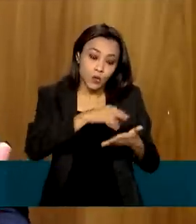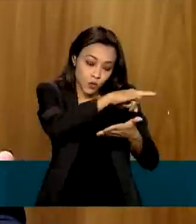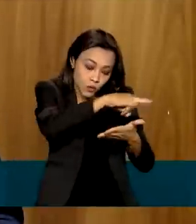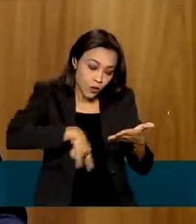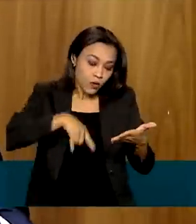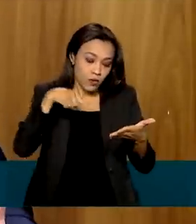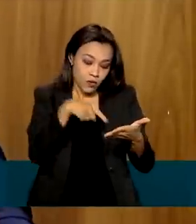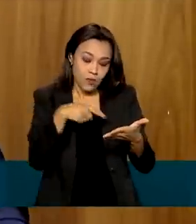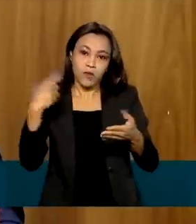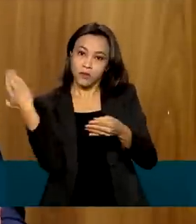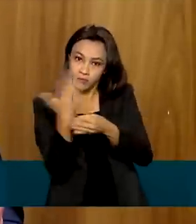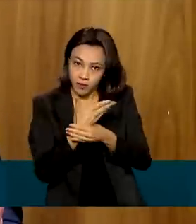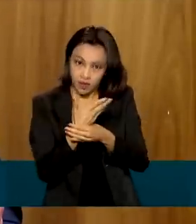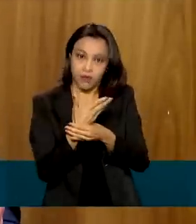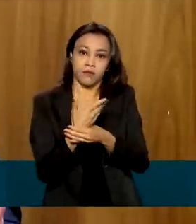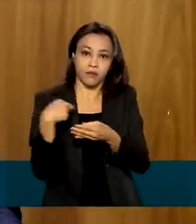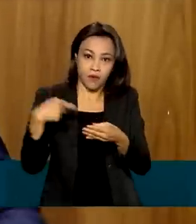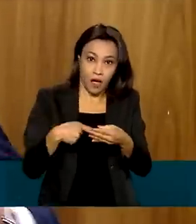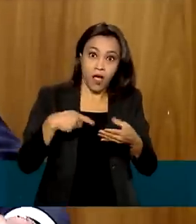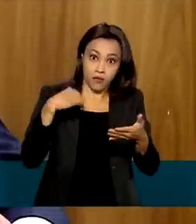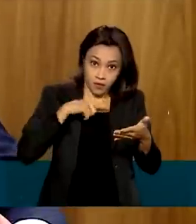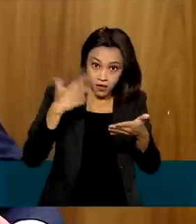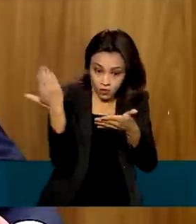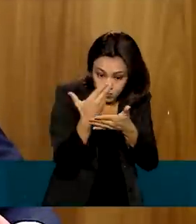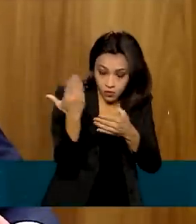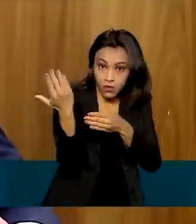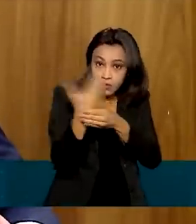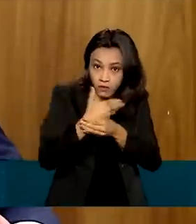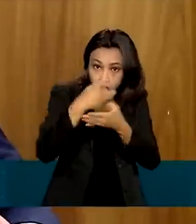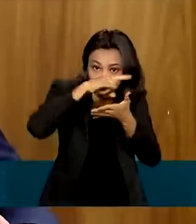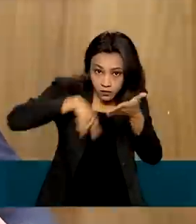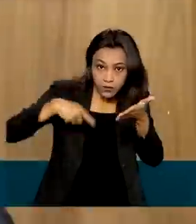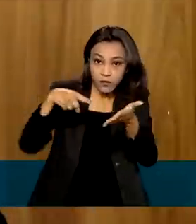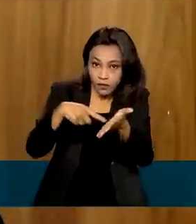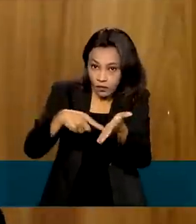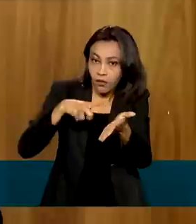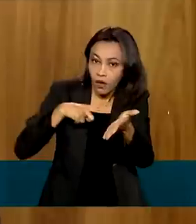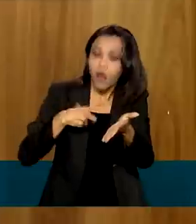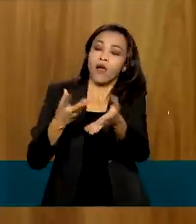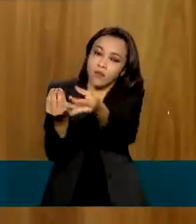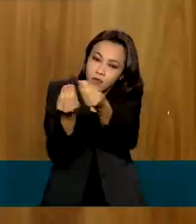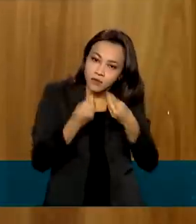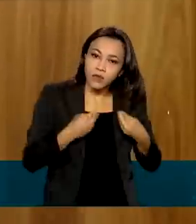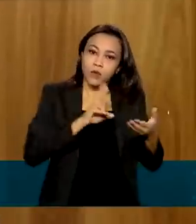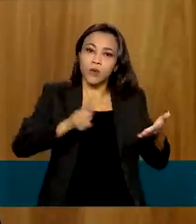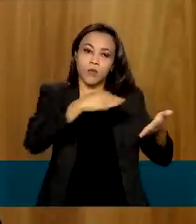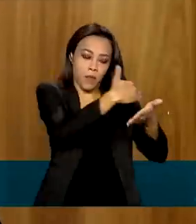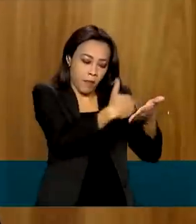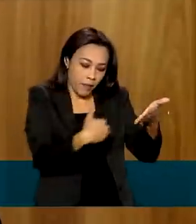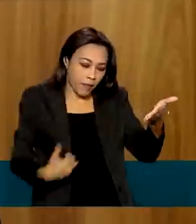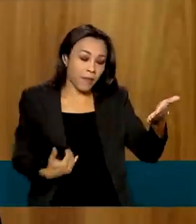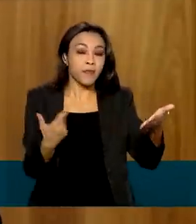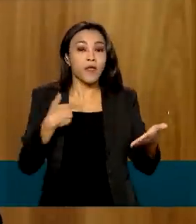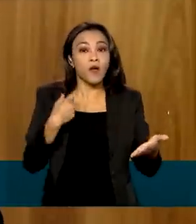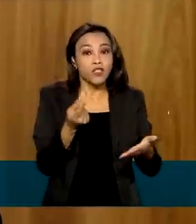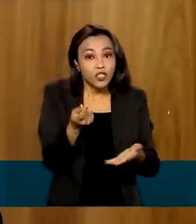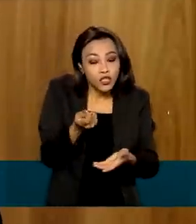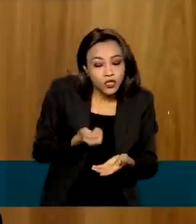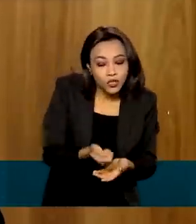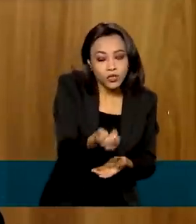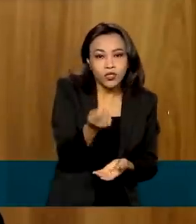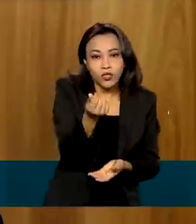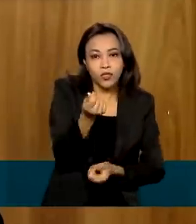a gente chama de alvará de taxista, porque é uma concessão da municipalidade. Nós estamos falando aqui de uma injeção na economia de cerca de